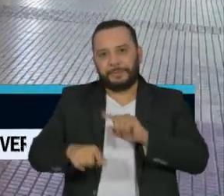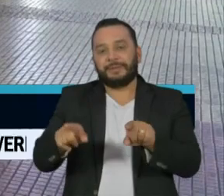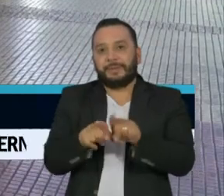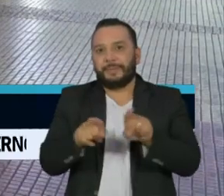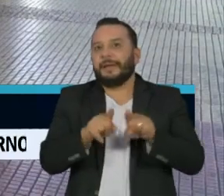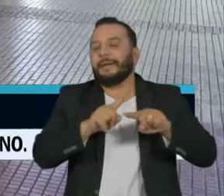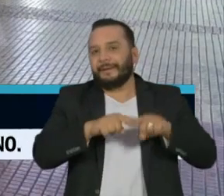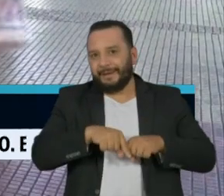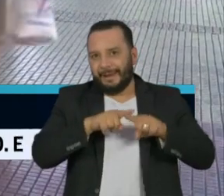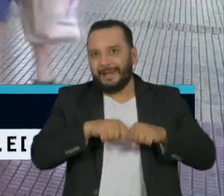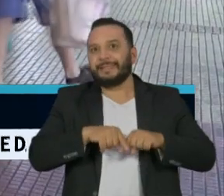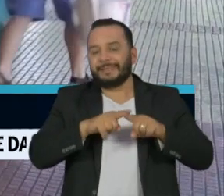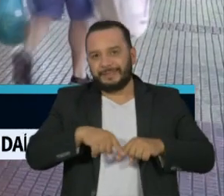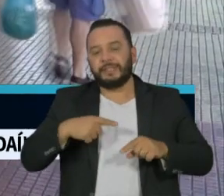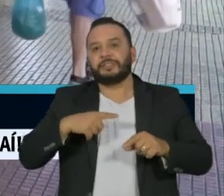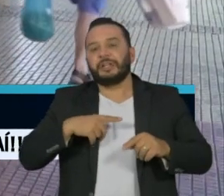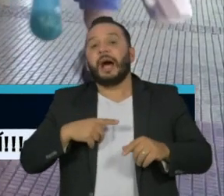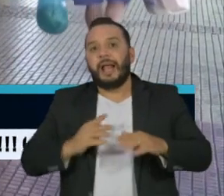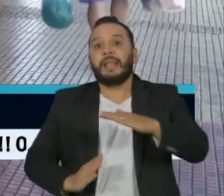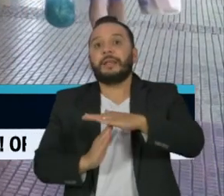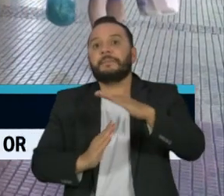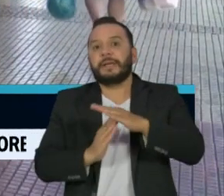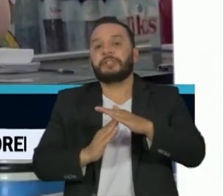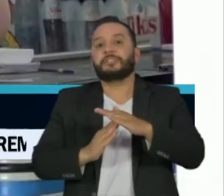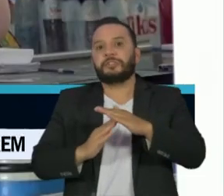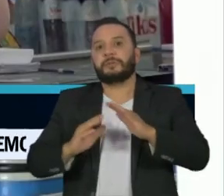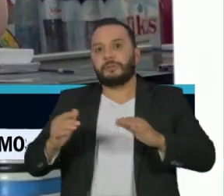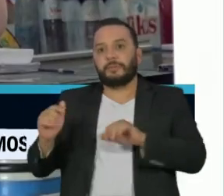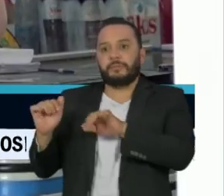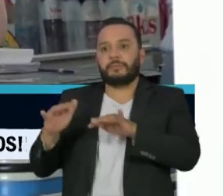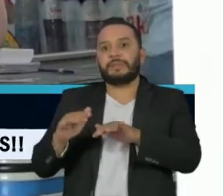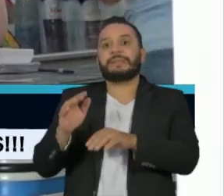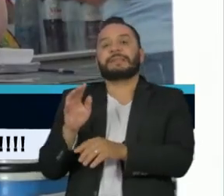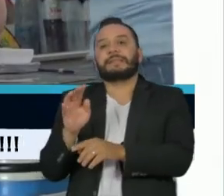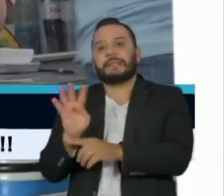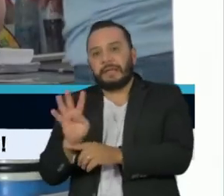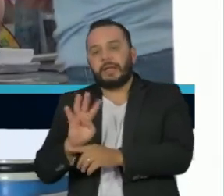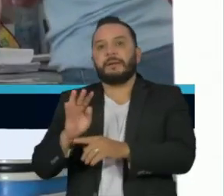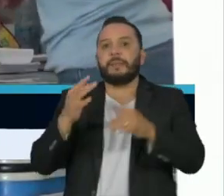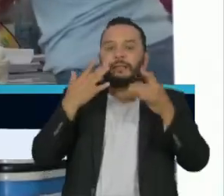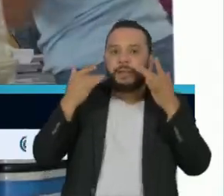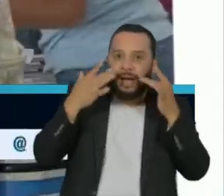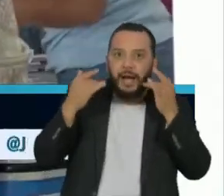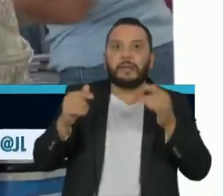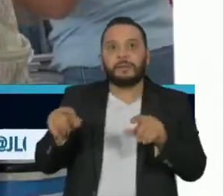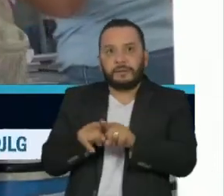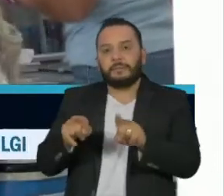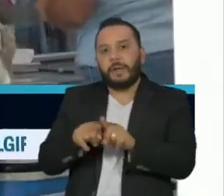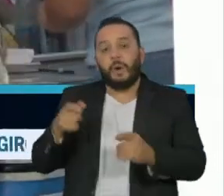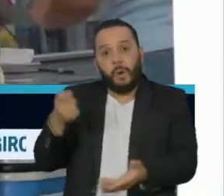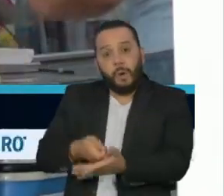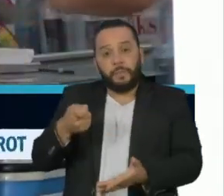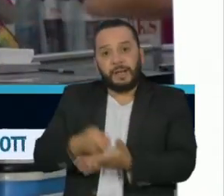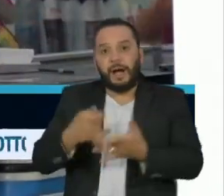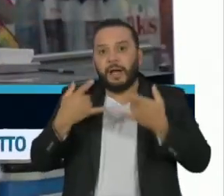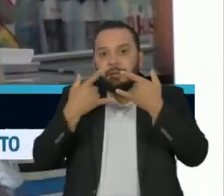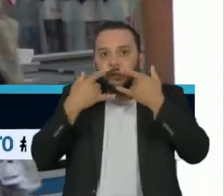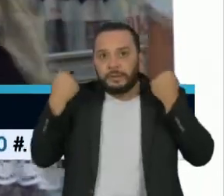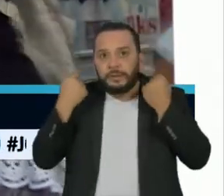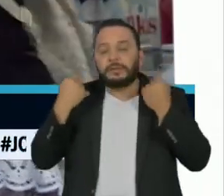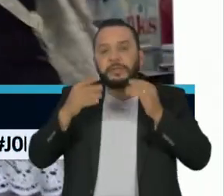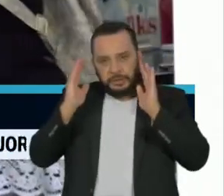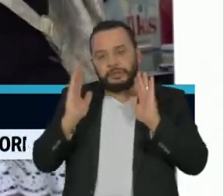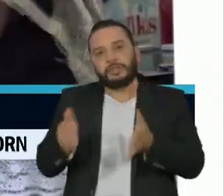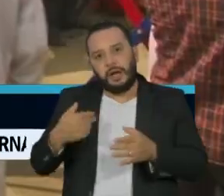limitou a capacidade de cinemas e teatros e tornou obrigatório o uso de máscaras em espaços fechados na Ática a região